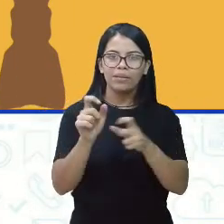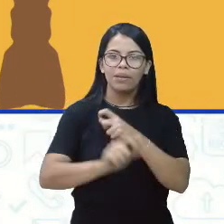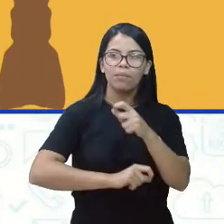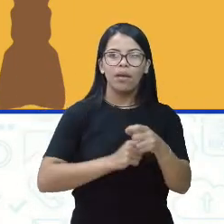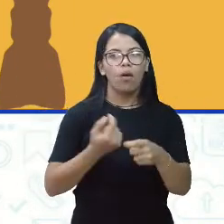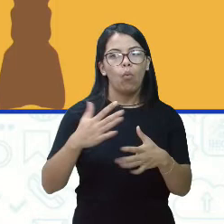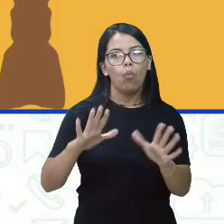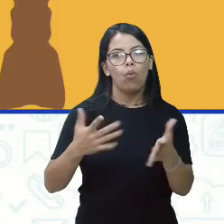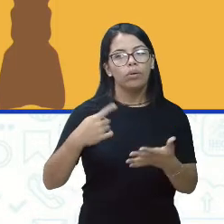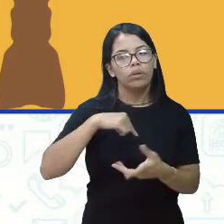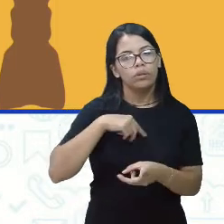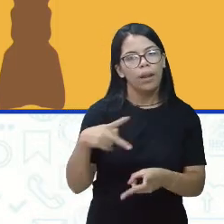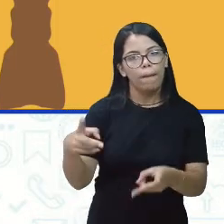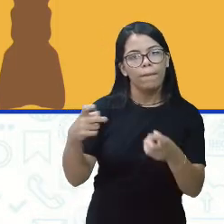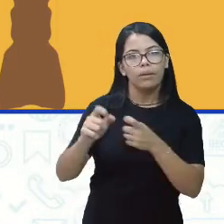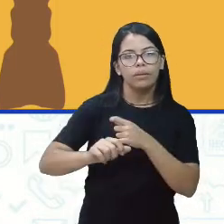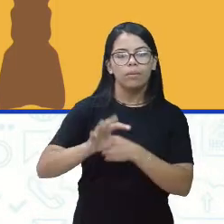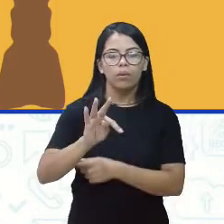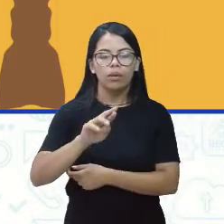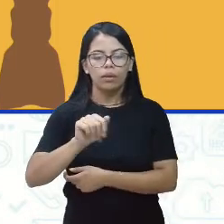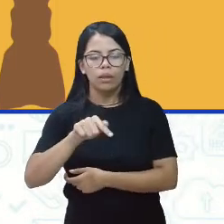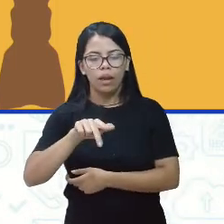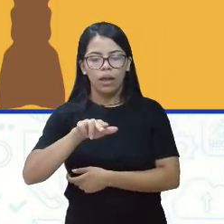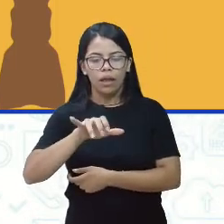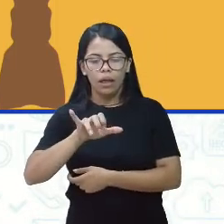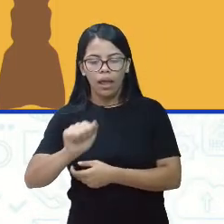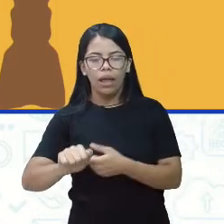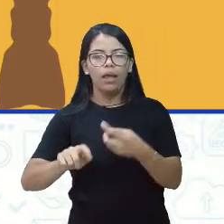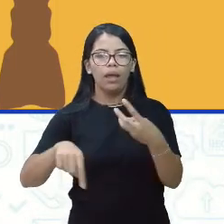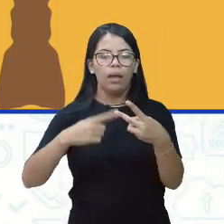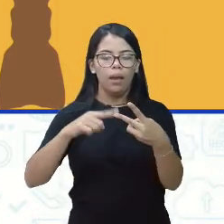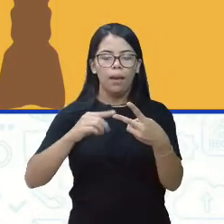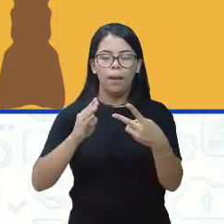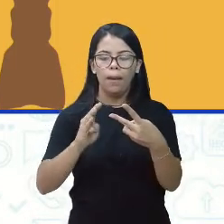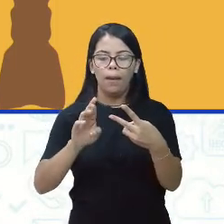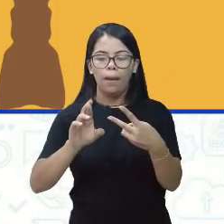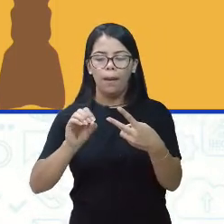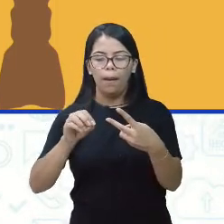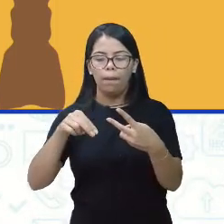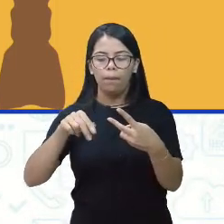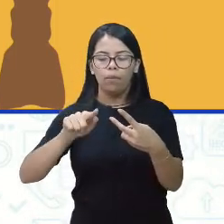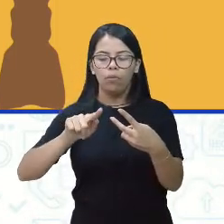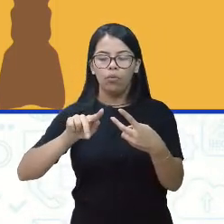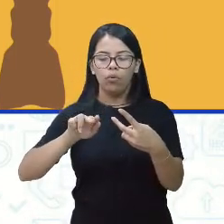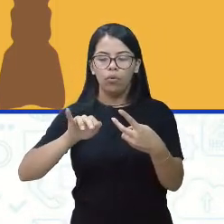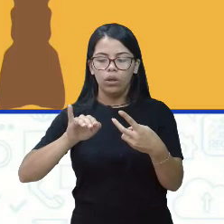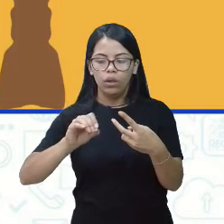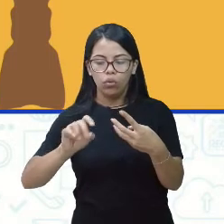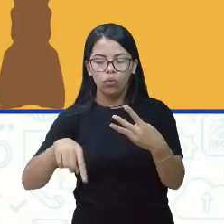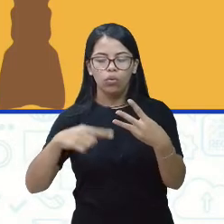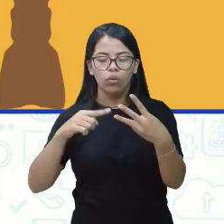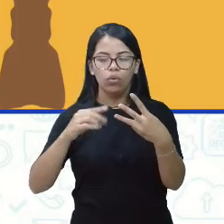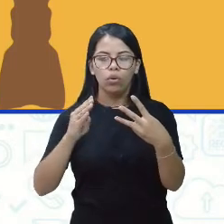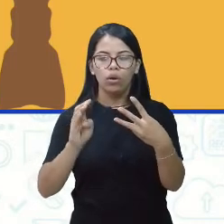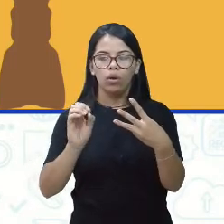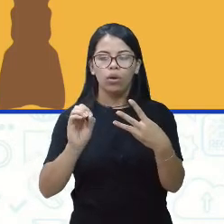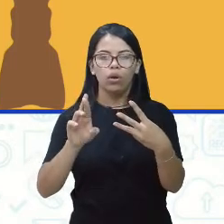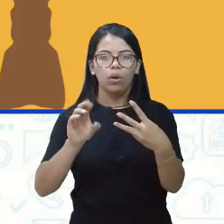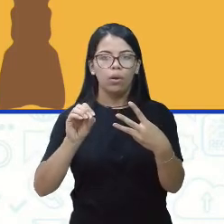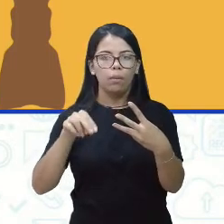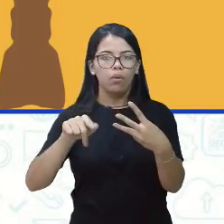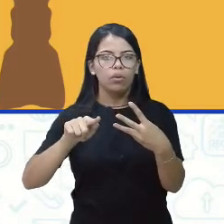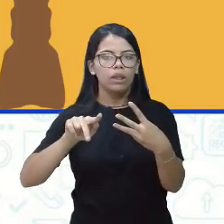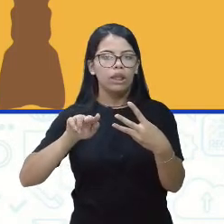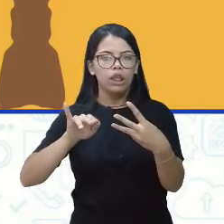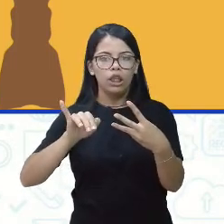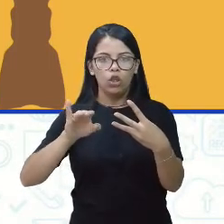em conta a traqueia, os brônquios e os bronquíolos, porque são nos bronquíolos que recebe esse nome aí, né,